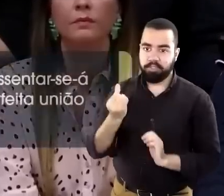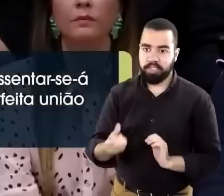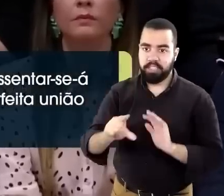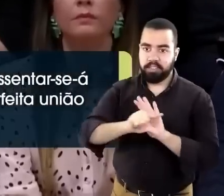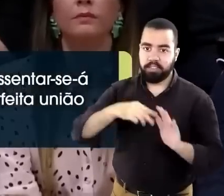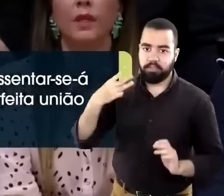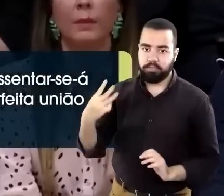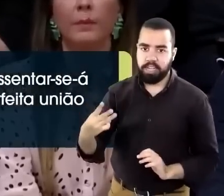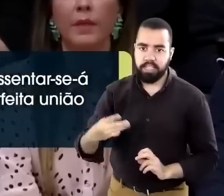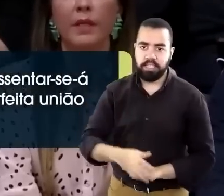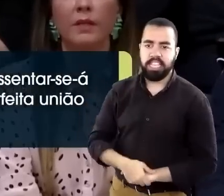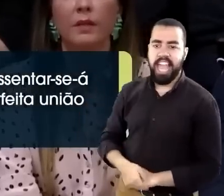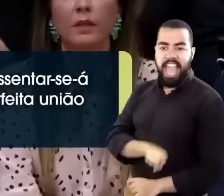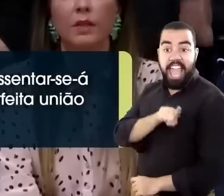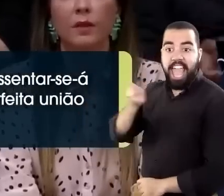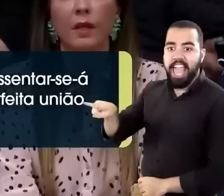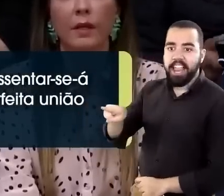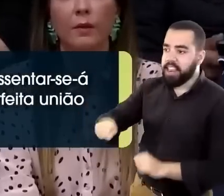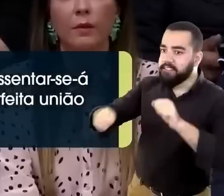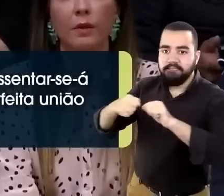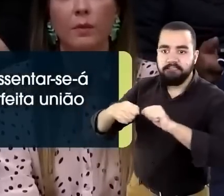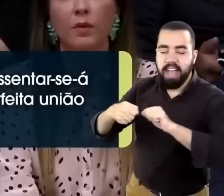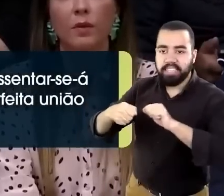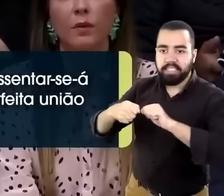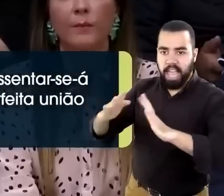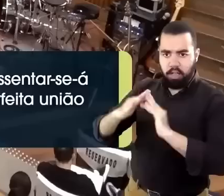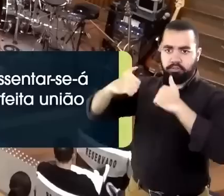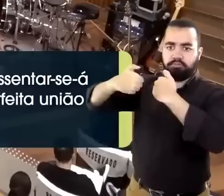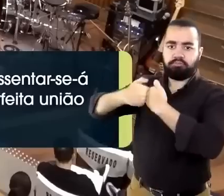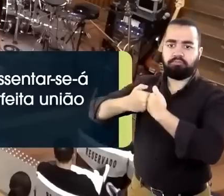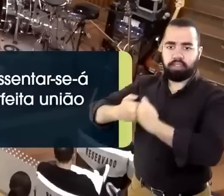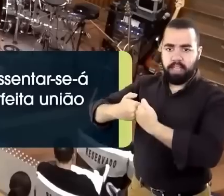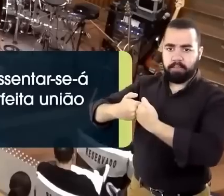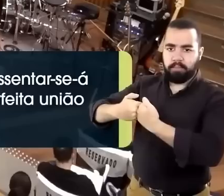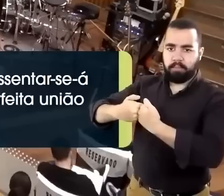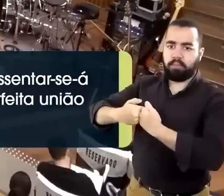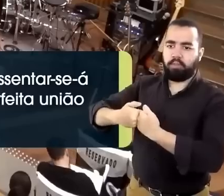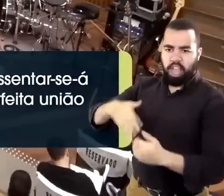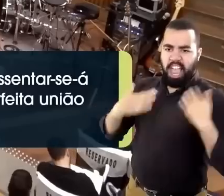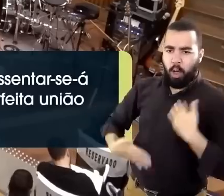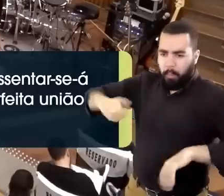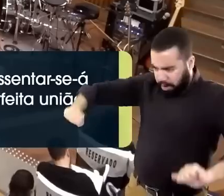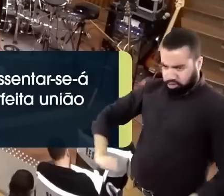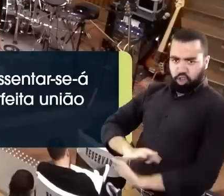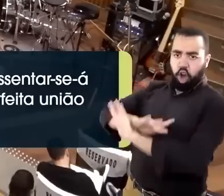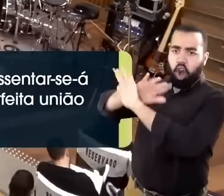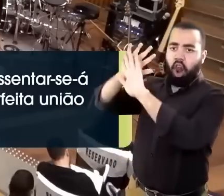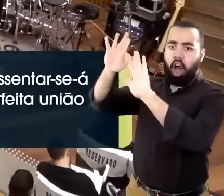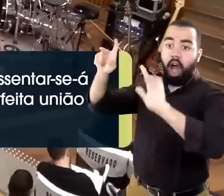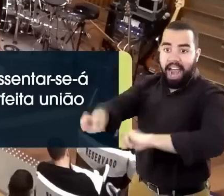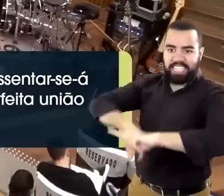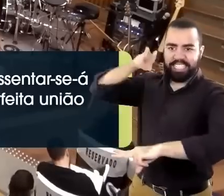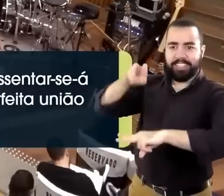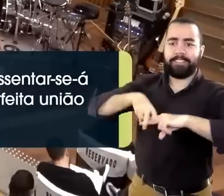favor. Ele mesmo edificará o templo do Senhor, será revestido de glória,